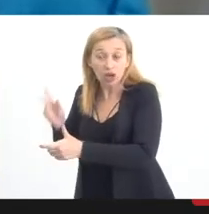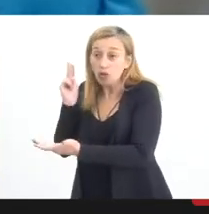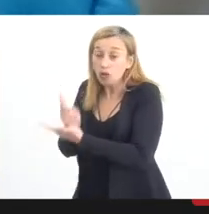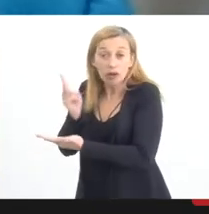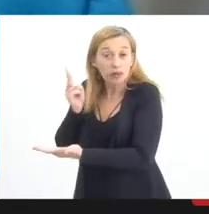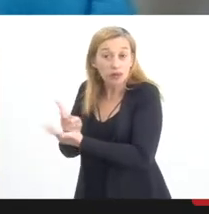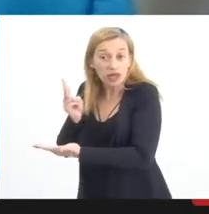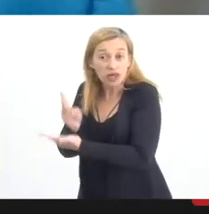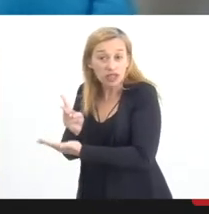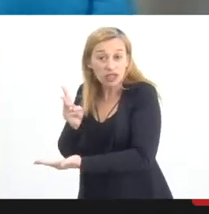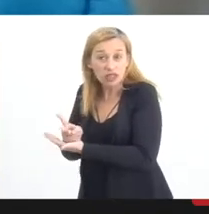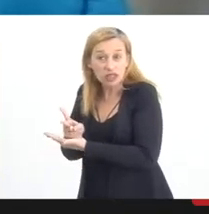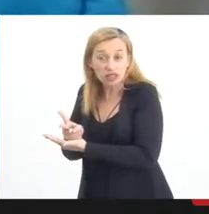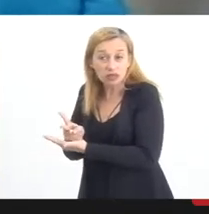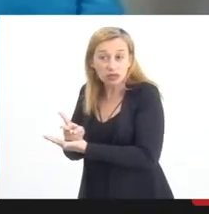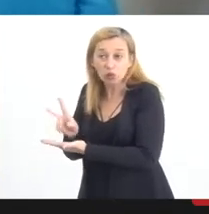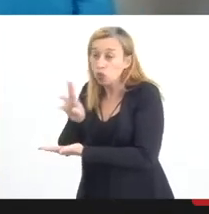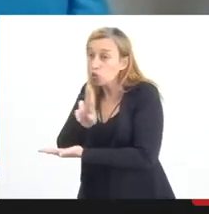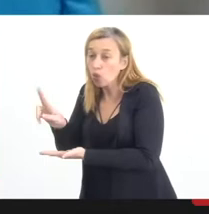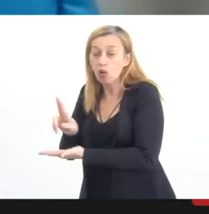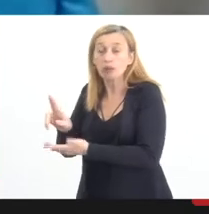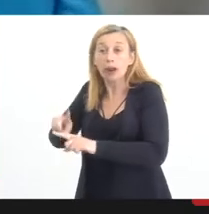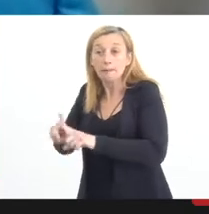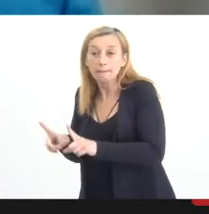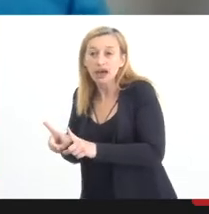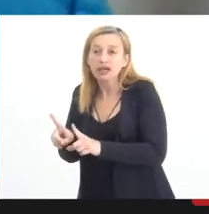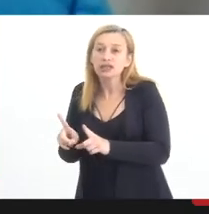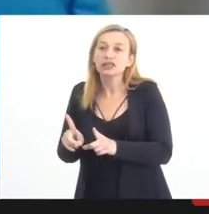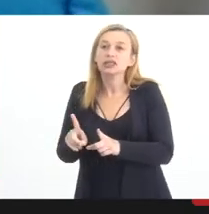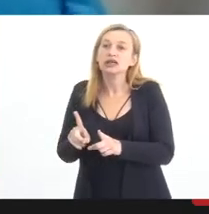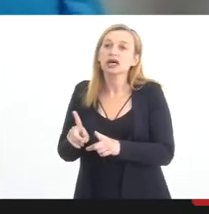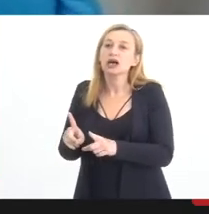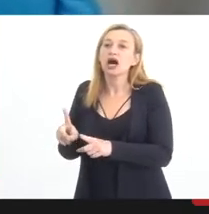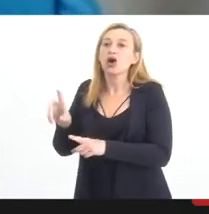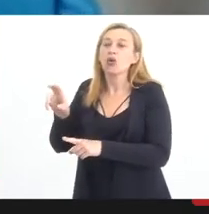sigla, mas a UESO vai estar